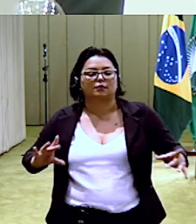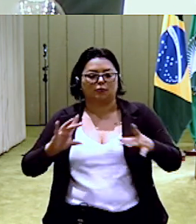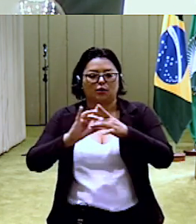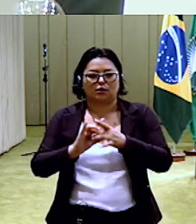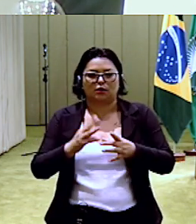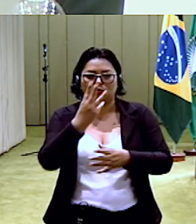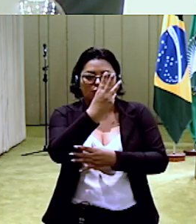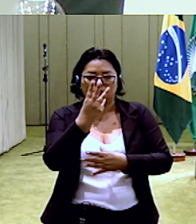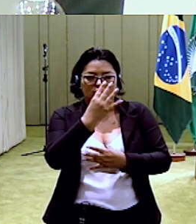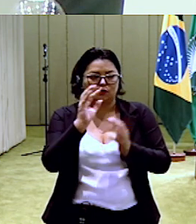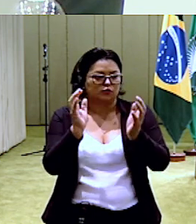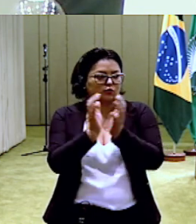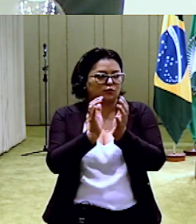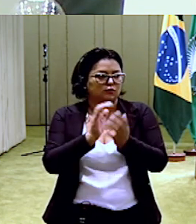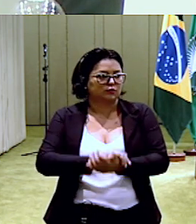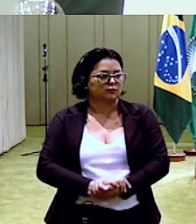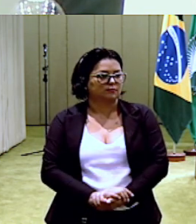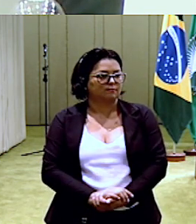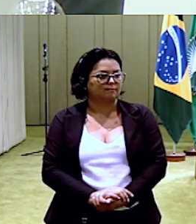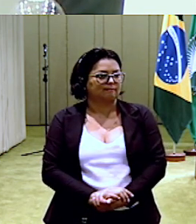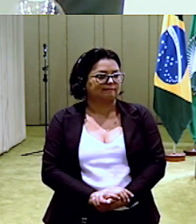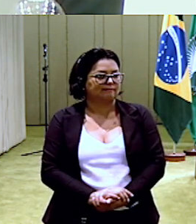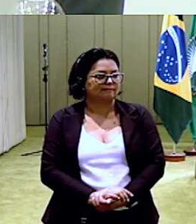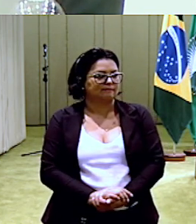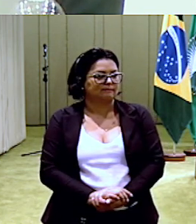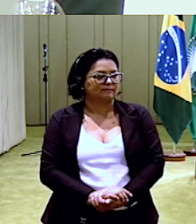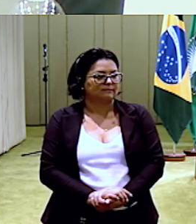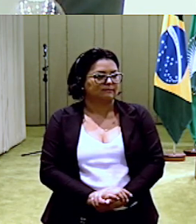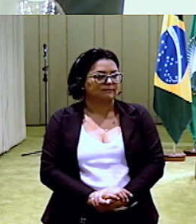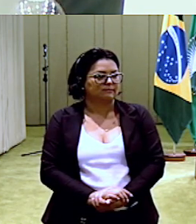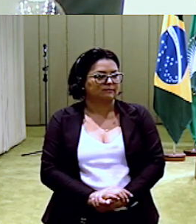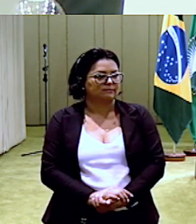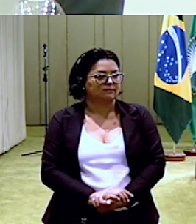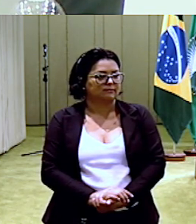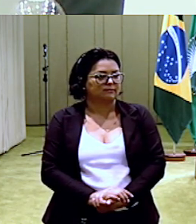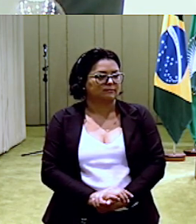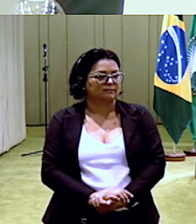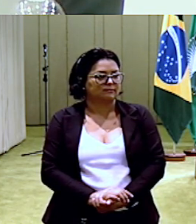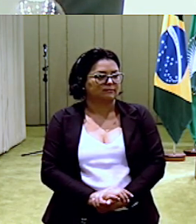setores.